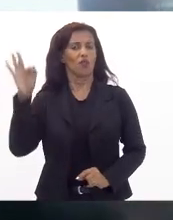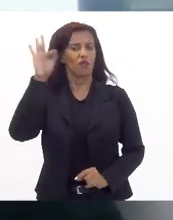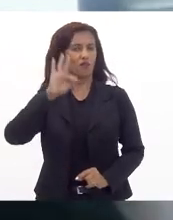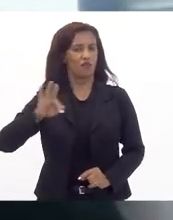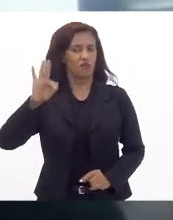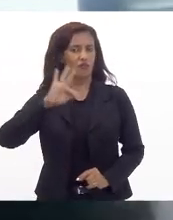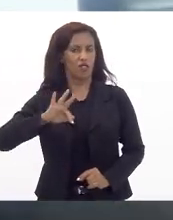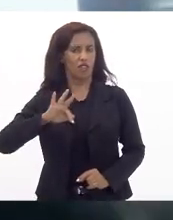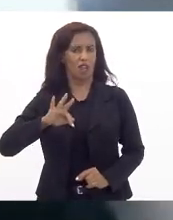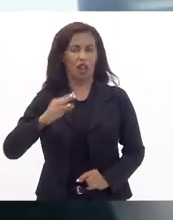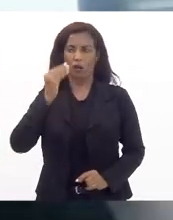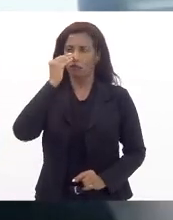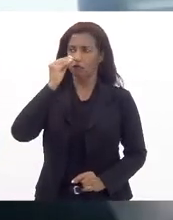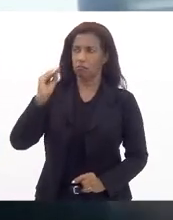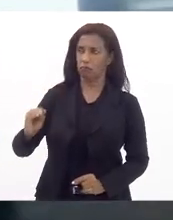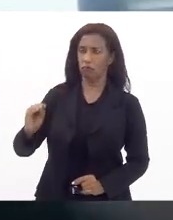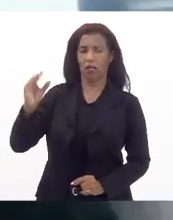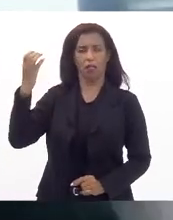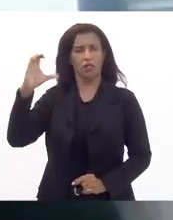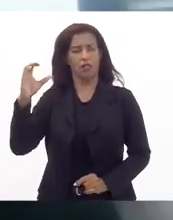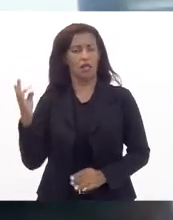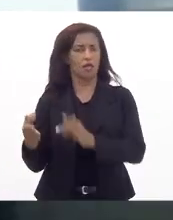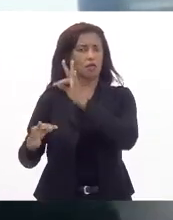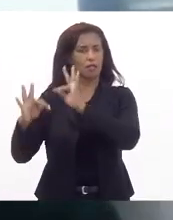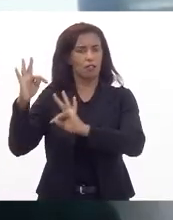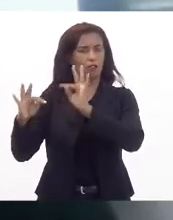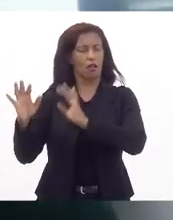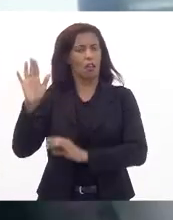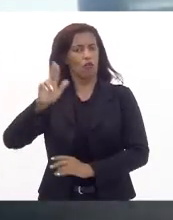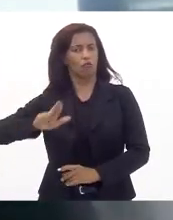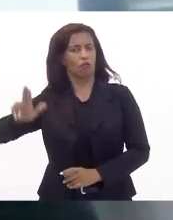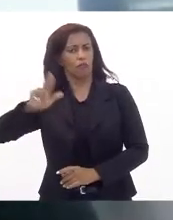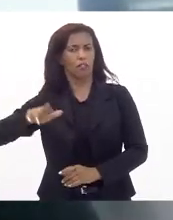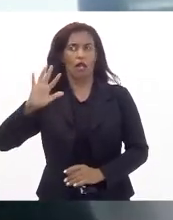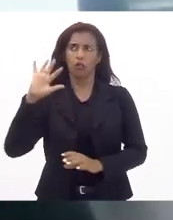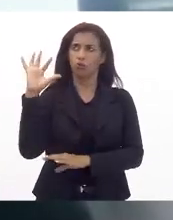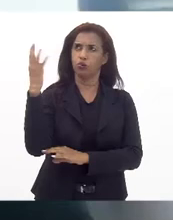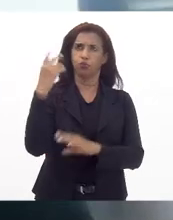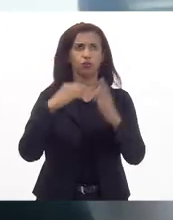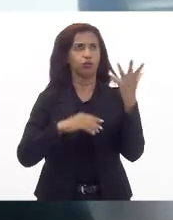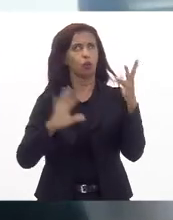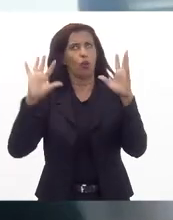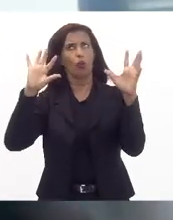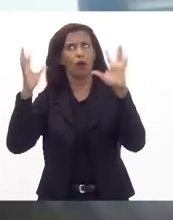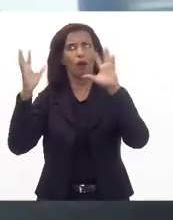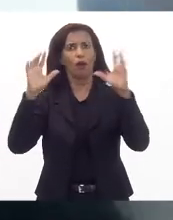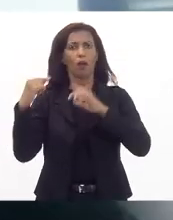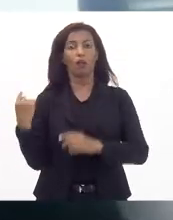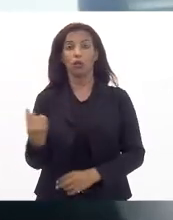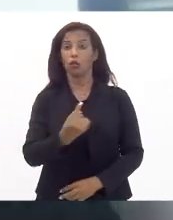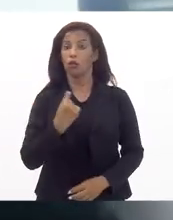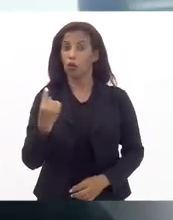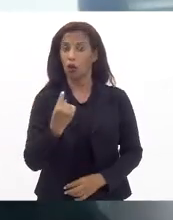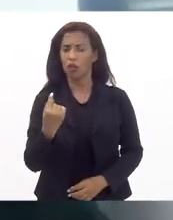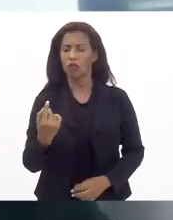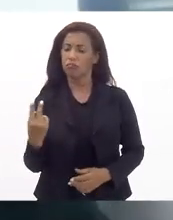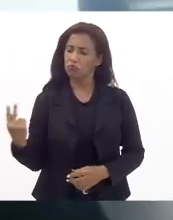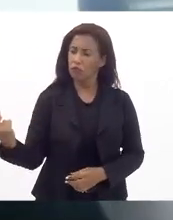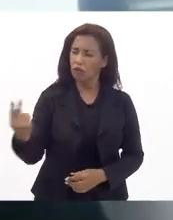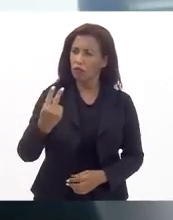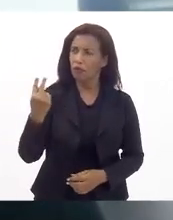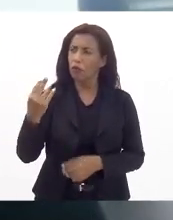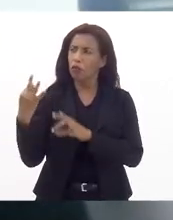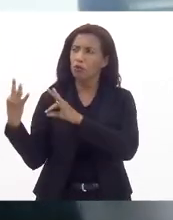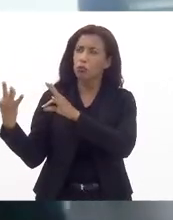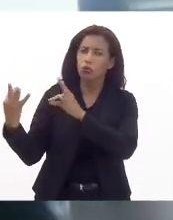a universidade a Ciência Tecnologia meio ambiente o clima mais valorizamos Instituto nós